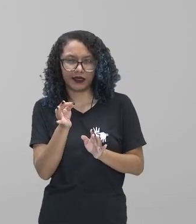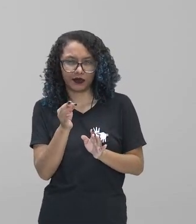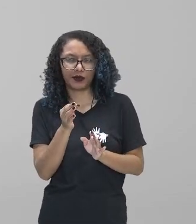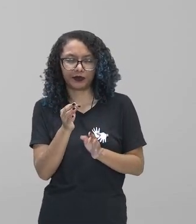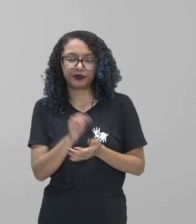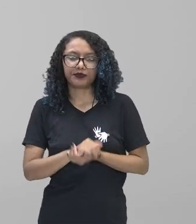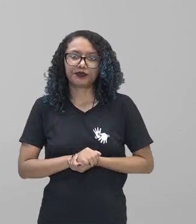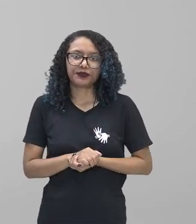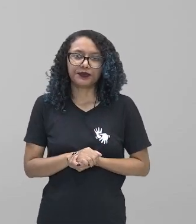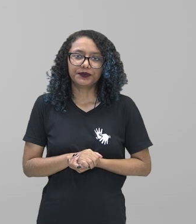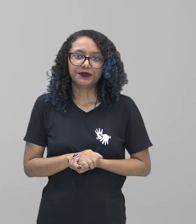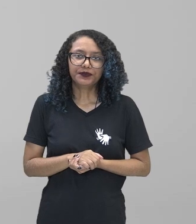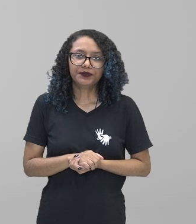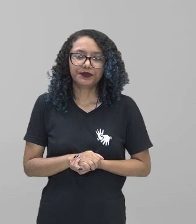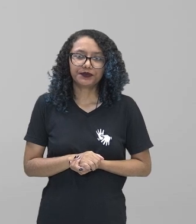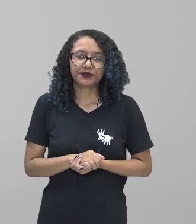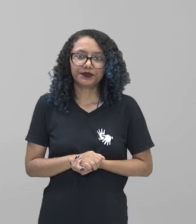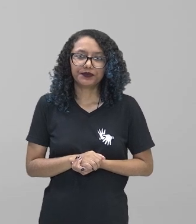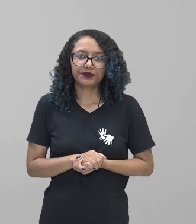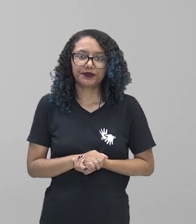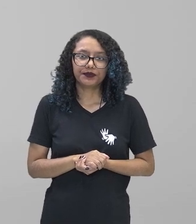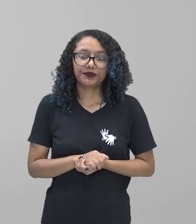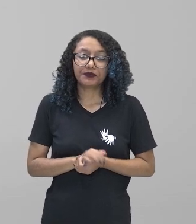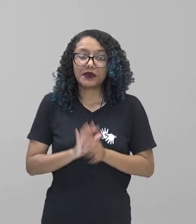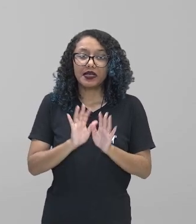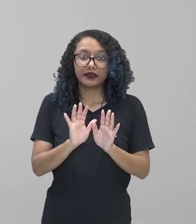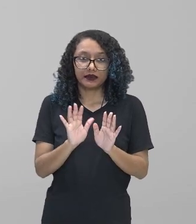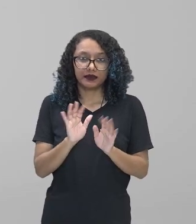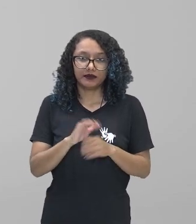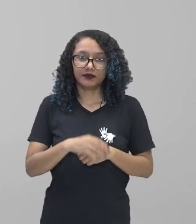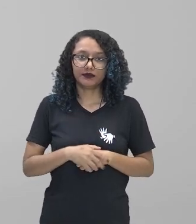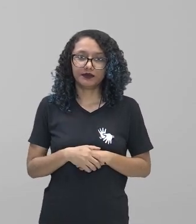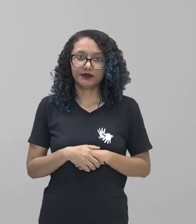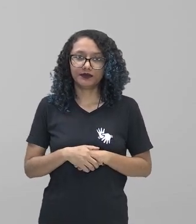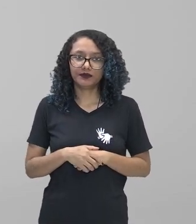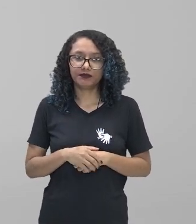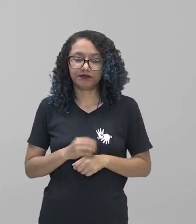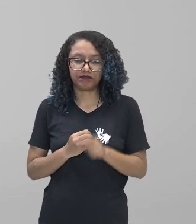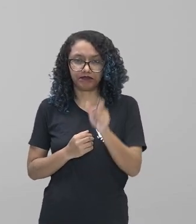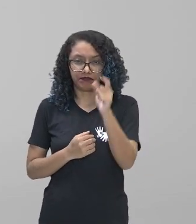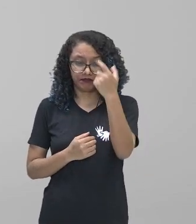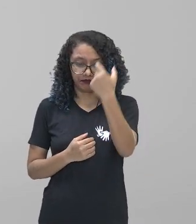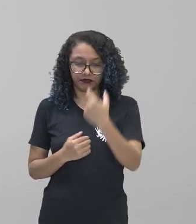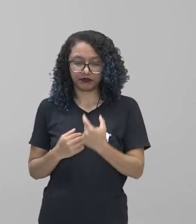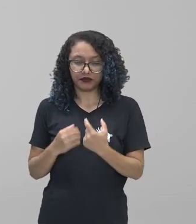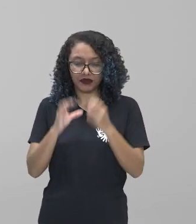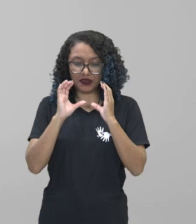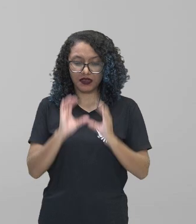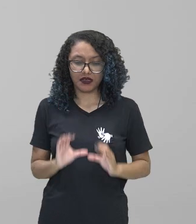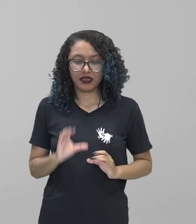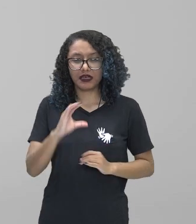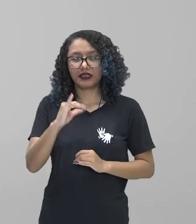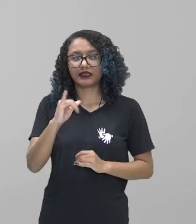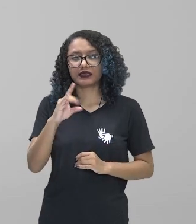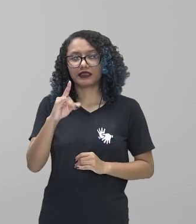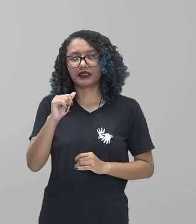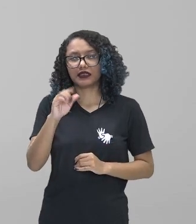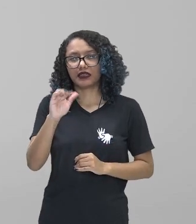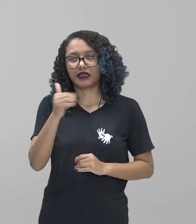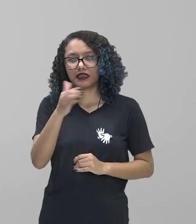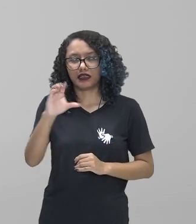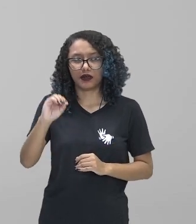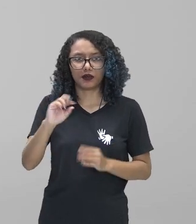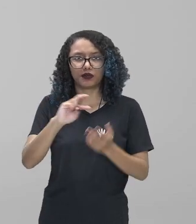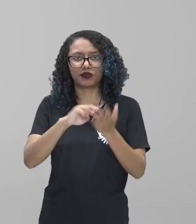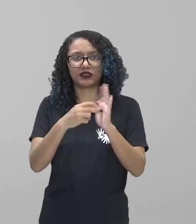né? Agora, mas o que é ser cidadão dentro